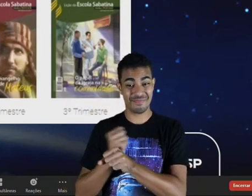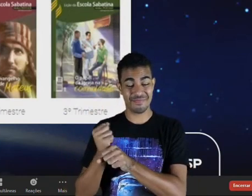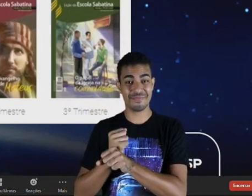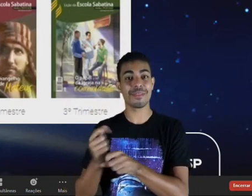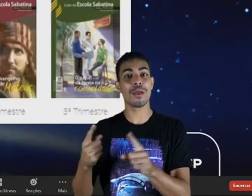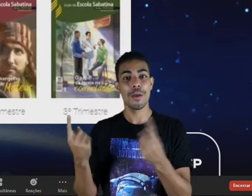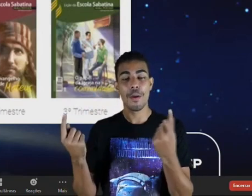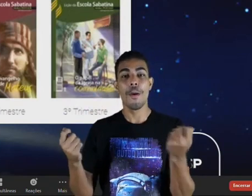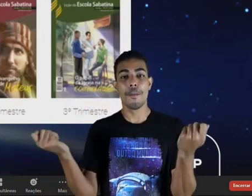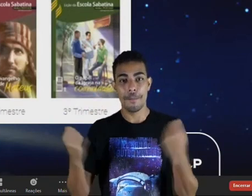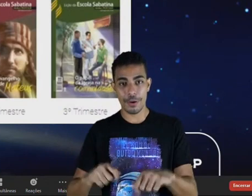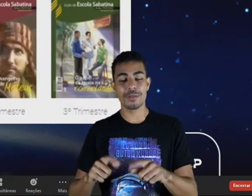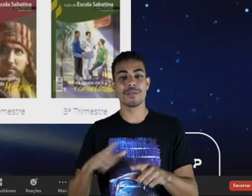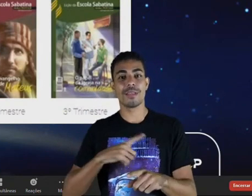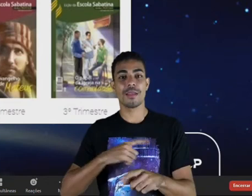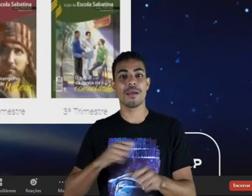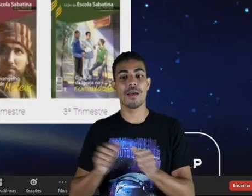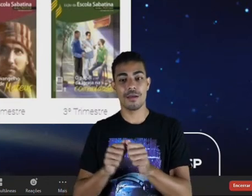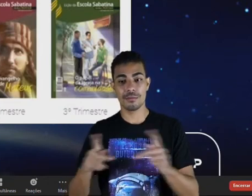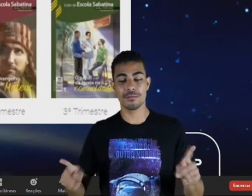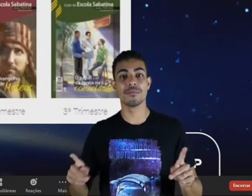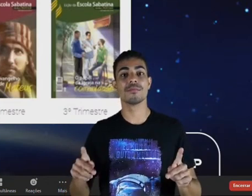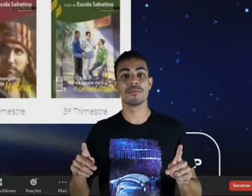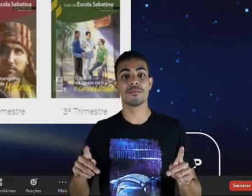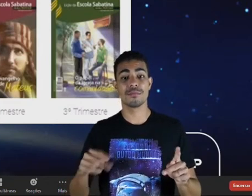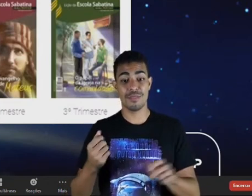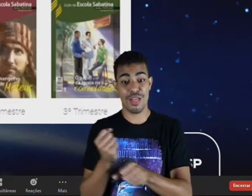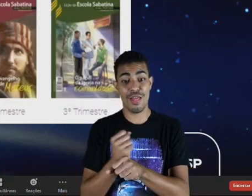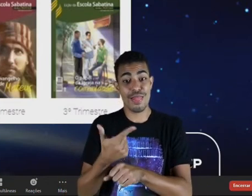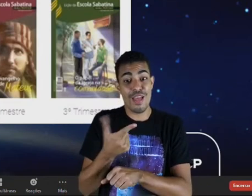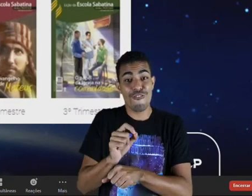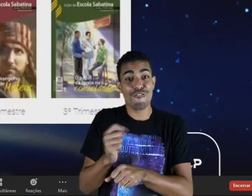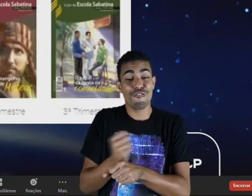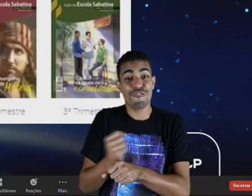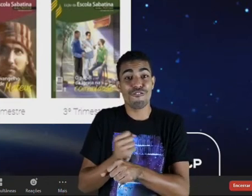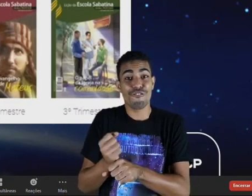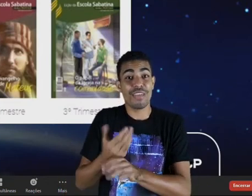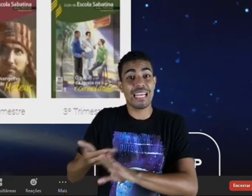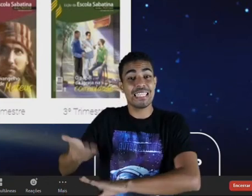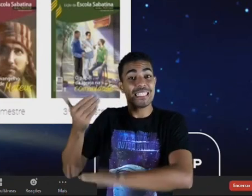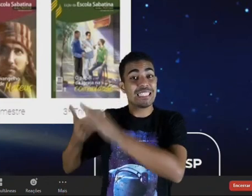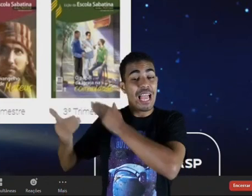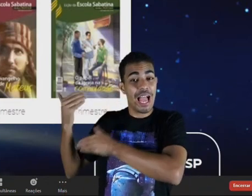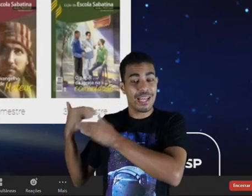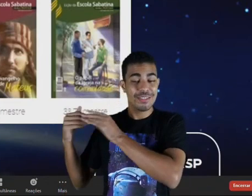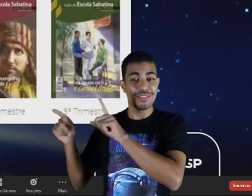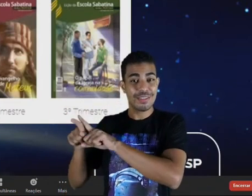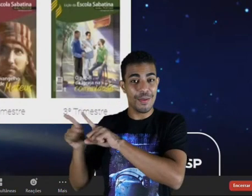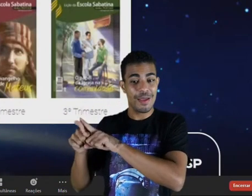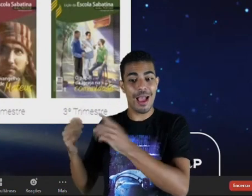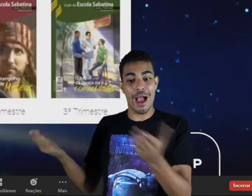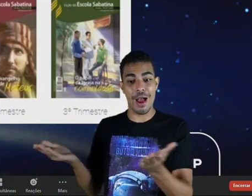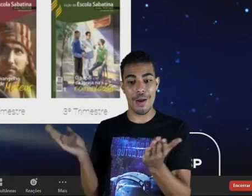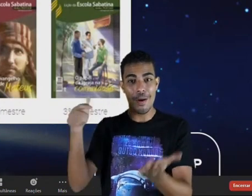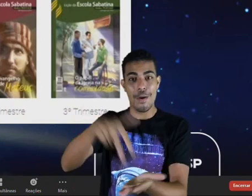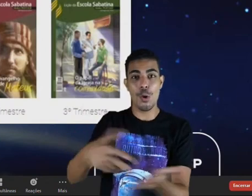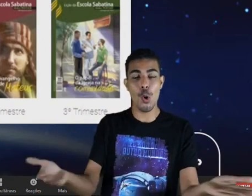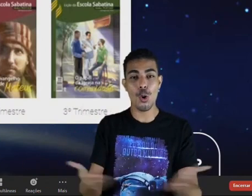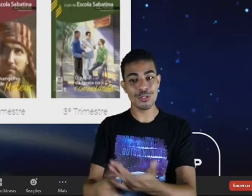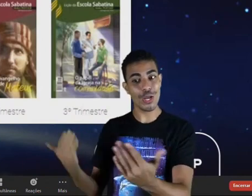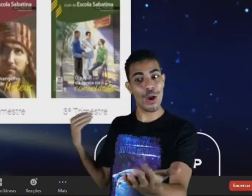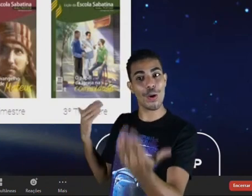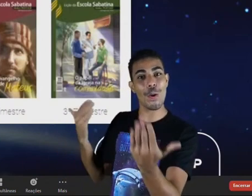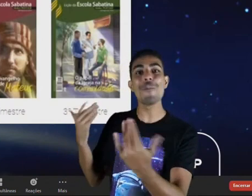Escola Sabatina de Apocalipse de 20 anos atrás e outra agora. Você pode comparar os comentários, está ali. E mesmo que